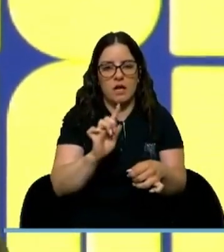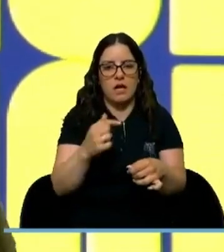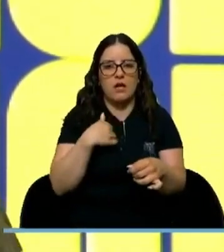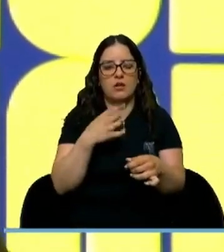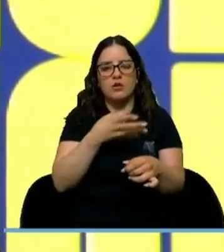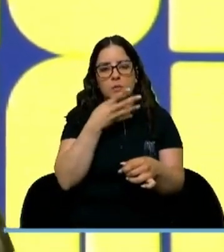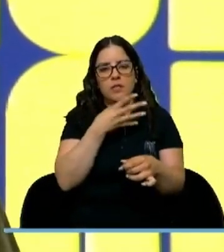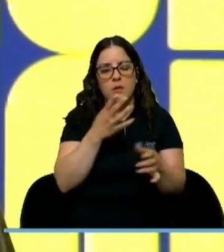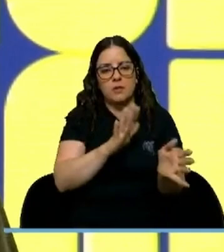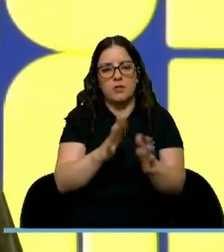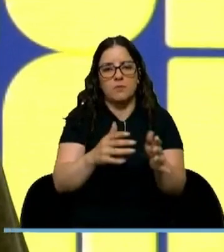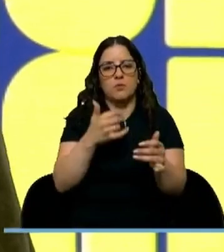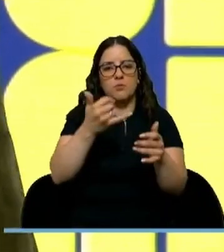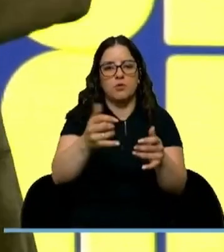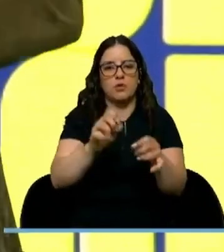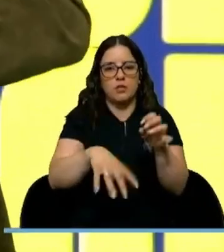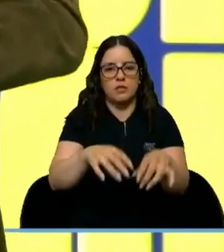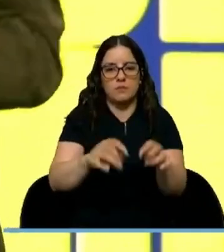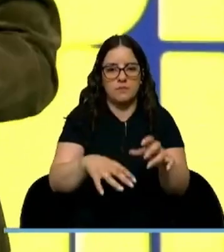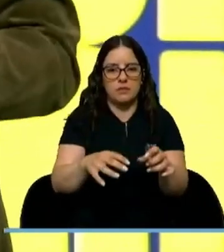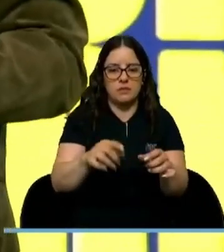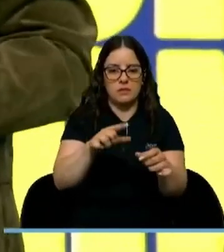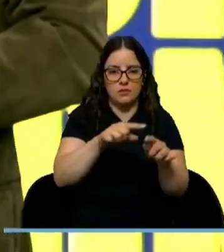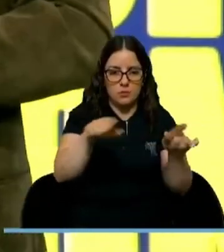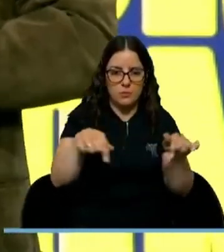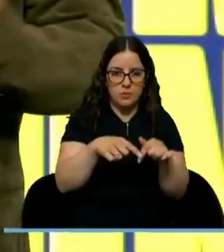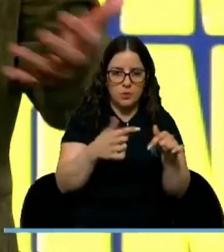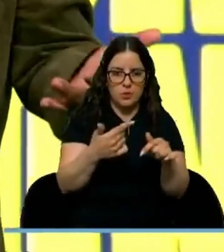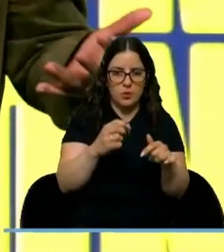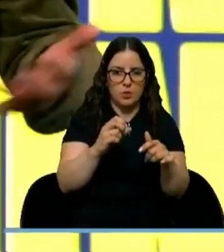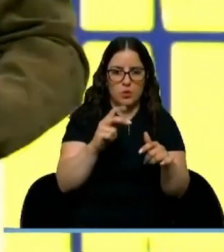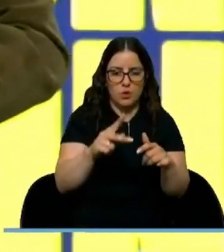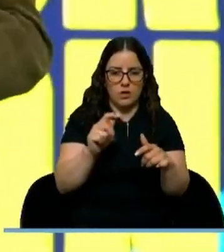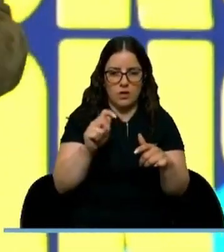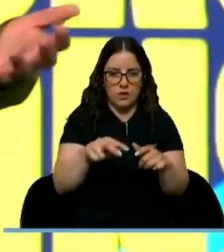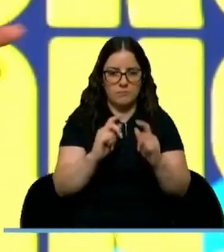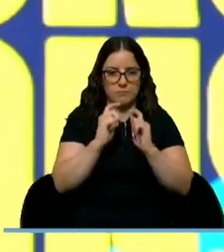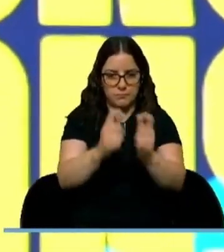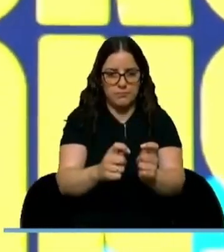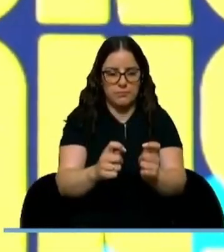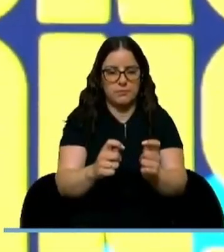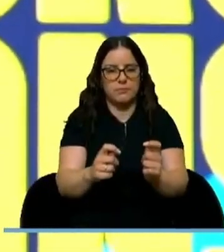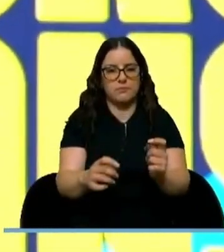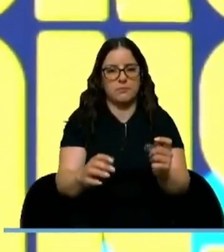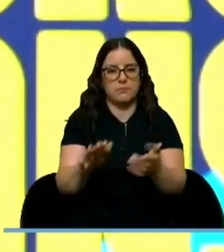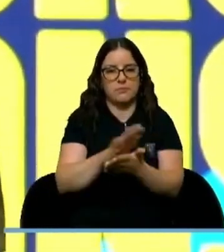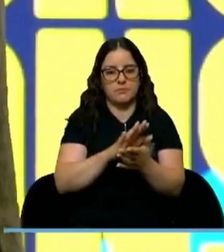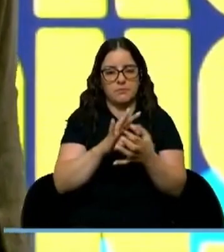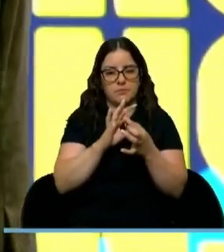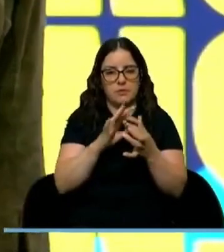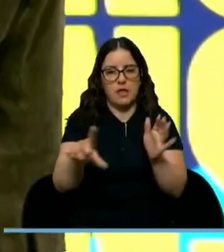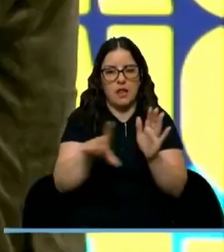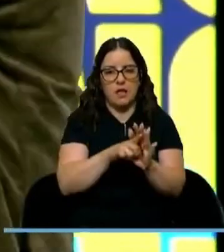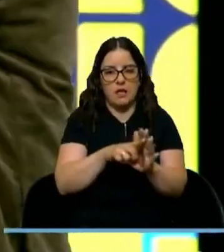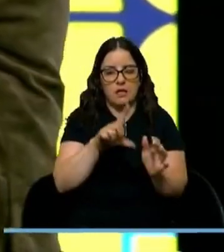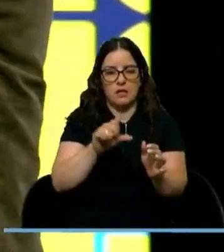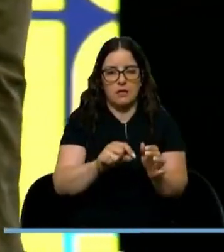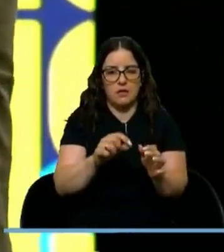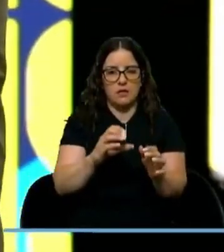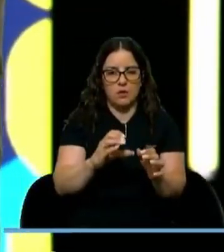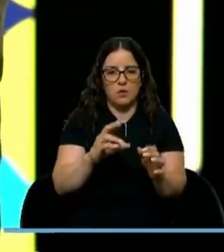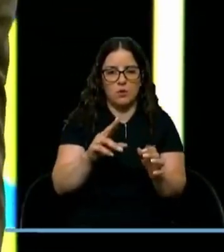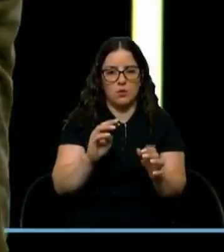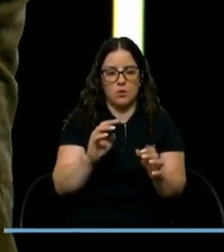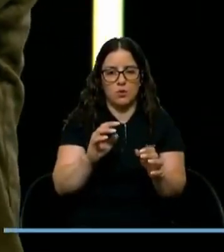ainda depois destes passos da tokenização que nós temos, com base na lei e com base na custódia. Portanto, se